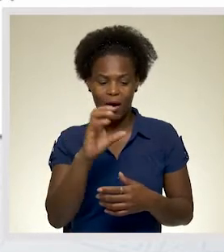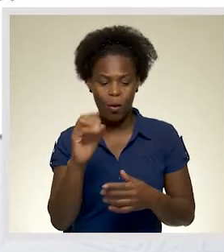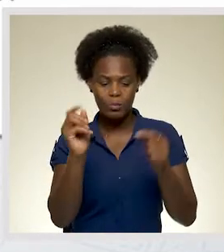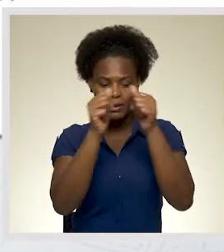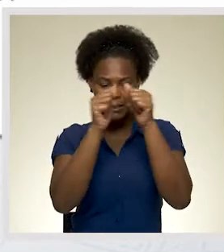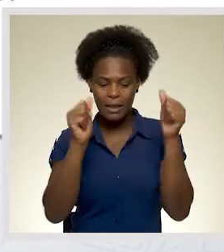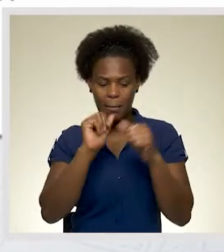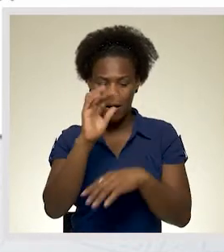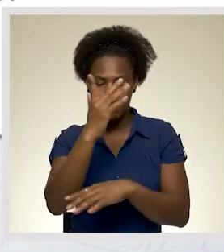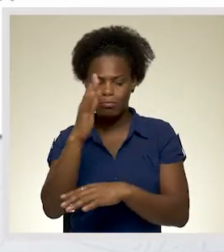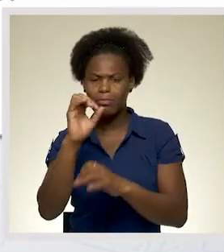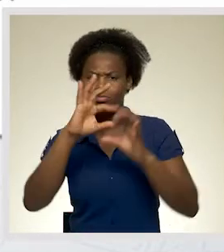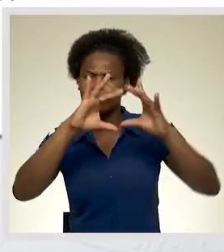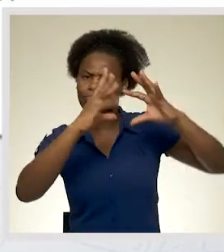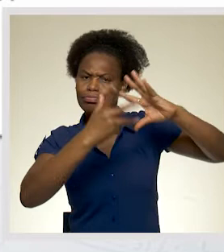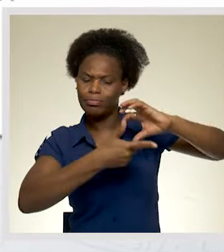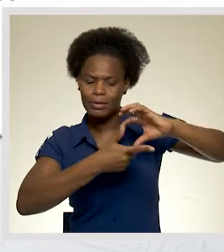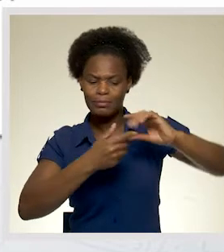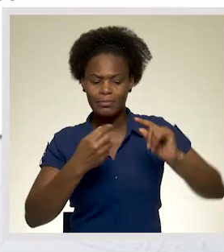biodiversidade existente em Cabo Verde,